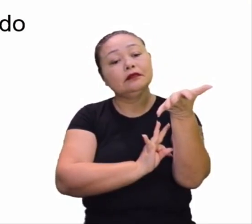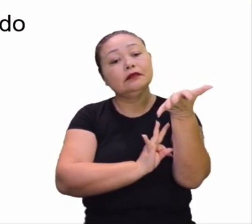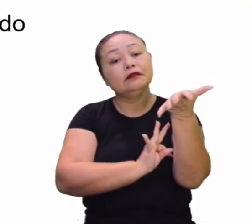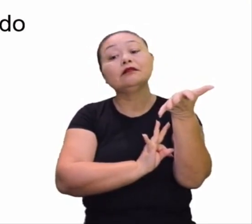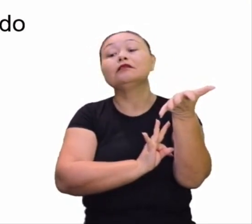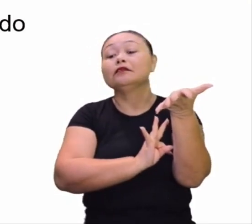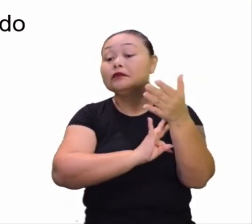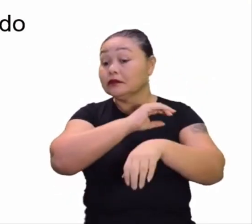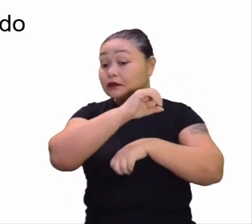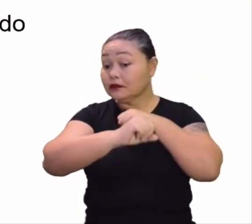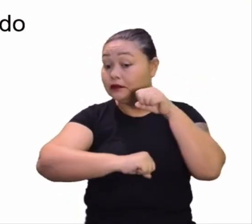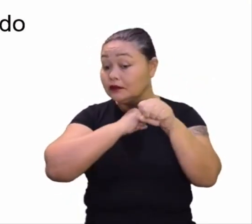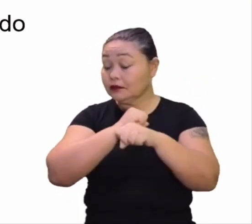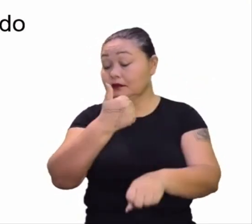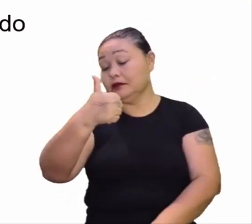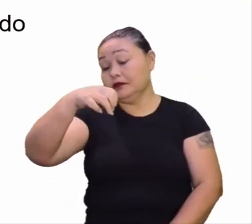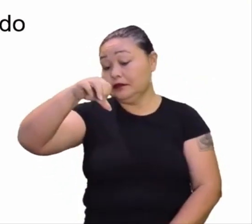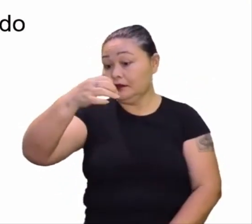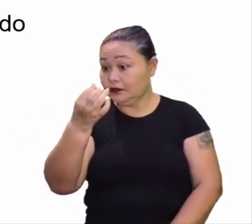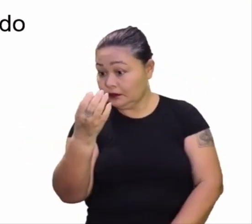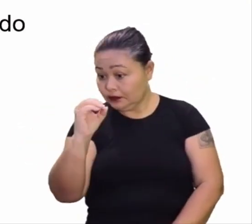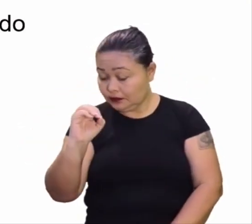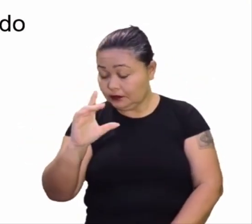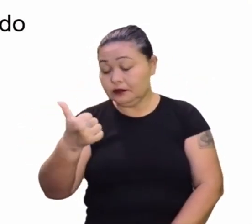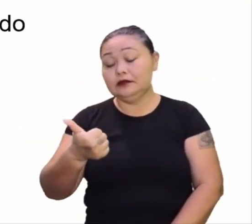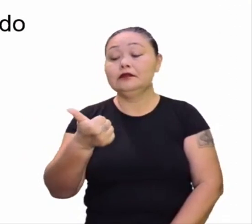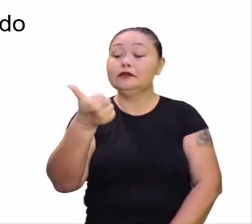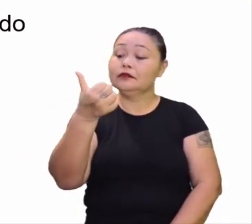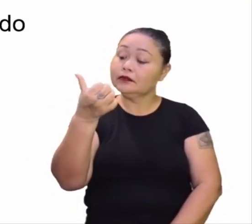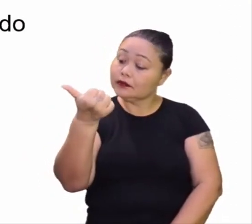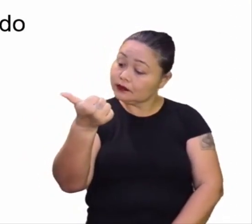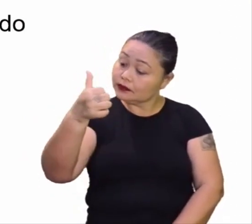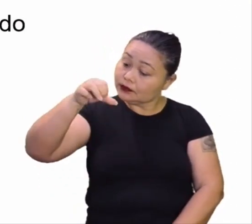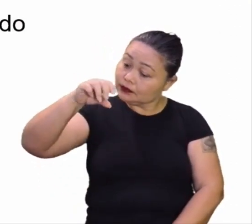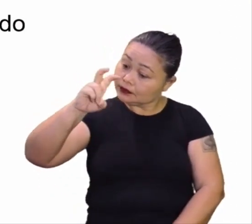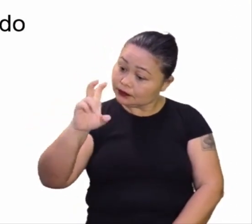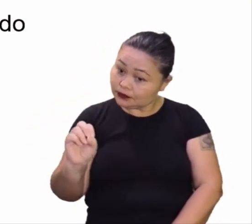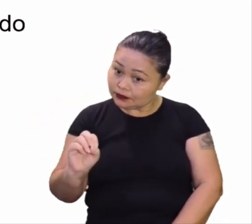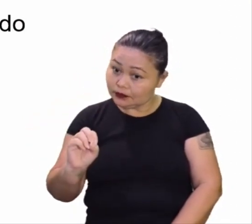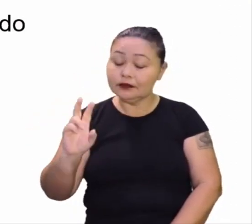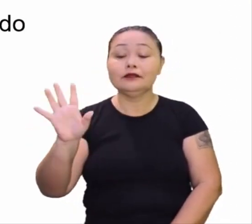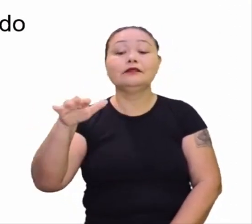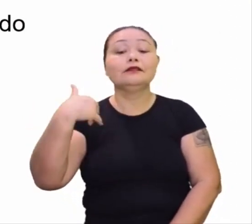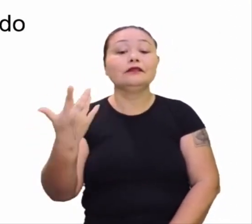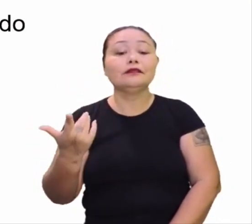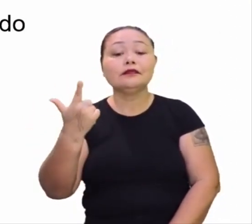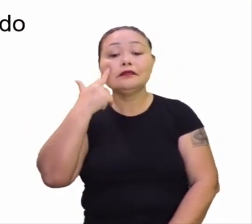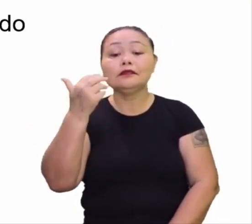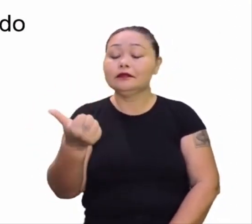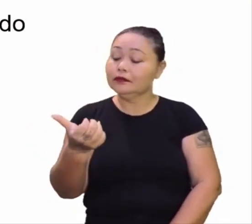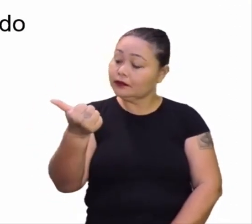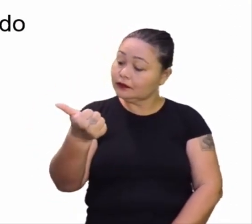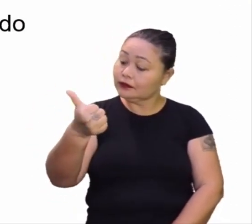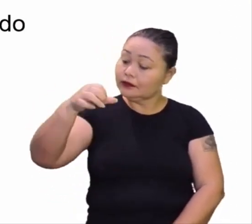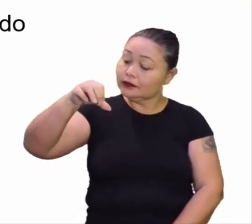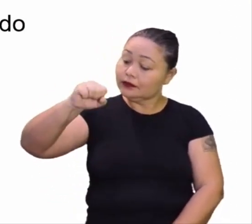datas, né? Olha aqui, 1960, 1950, mas... E 1980.